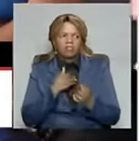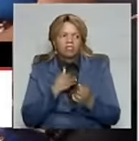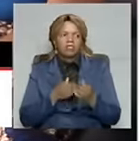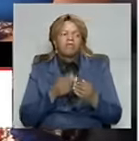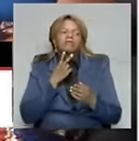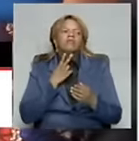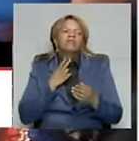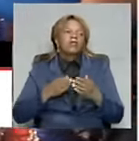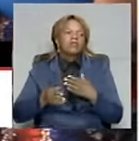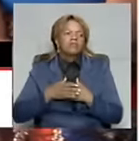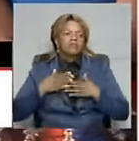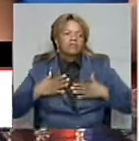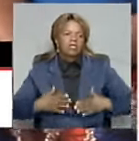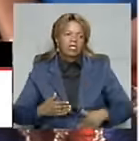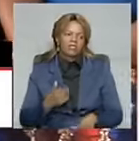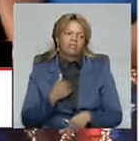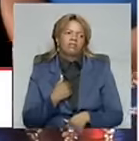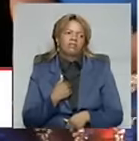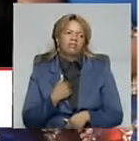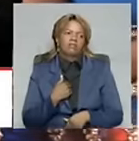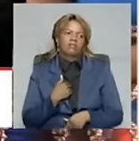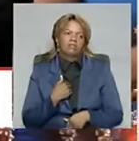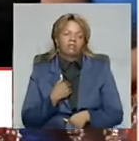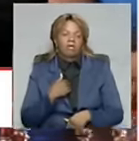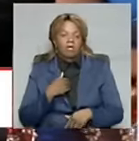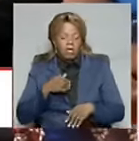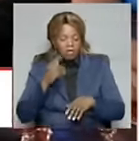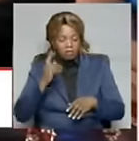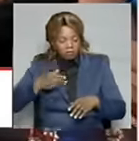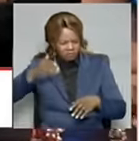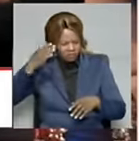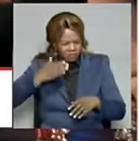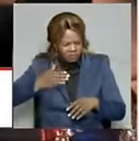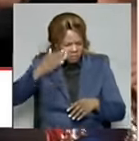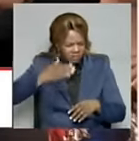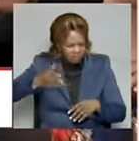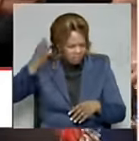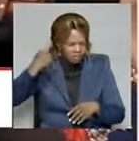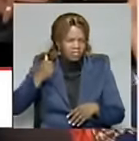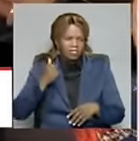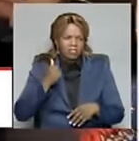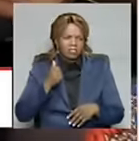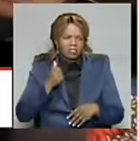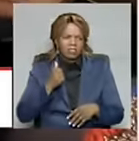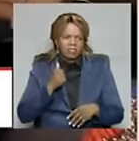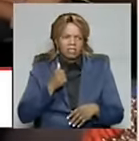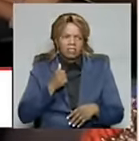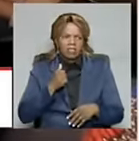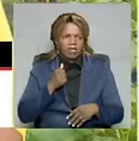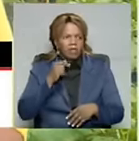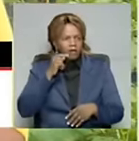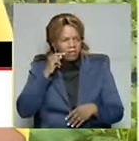saúde. Na verdade, foi na quarta-feira, duas semanas atrás, eu cá estive,